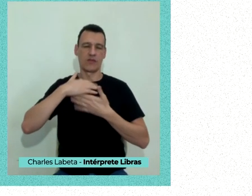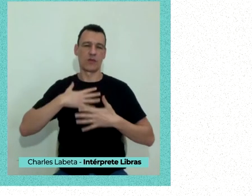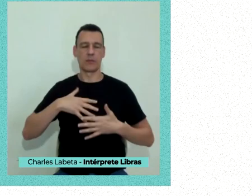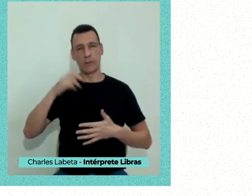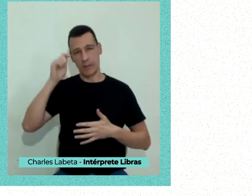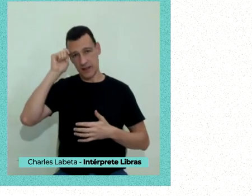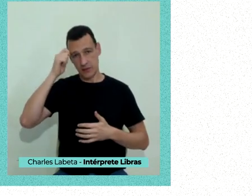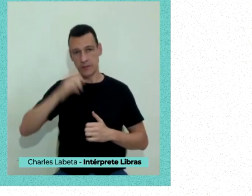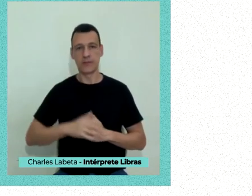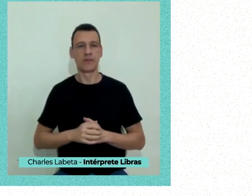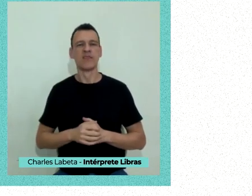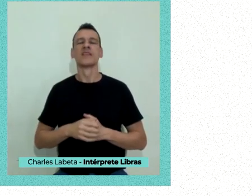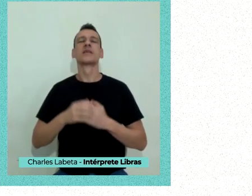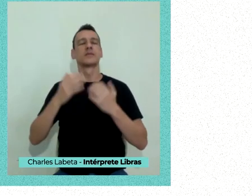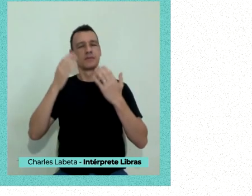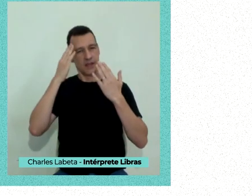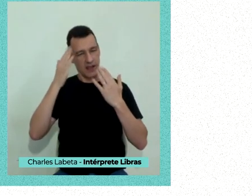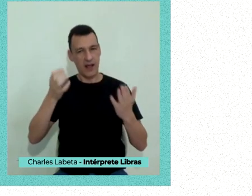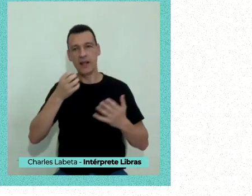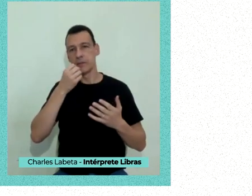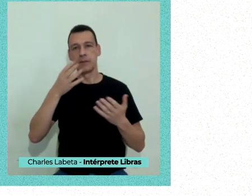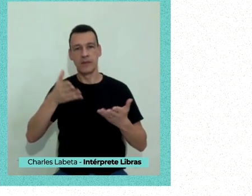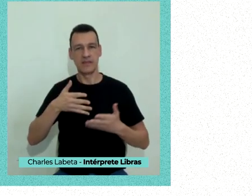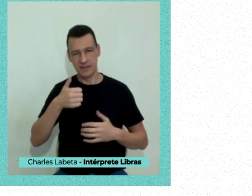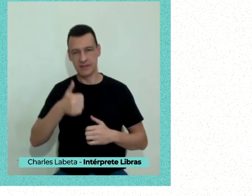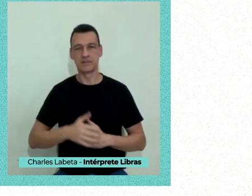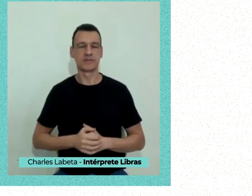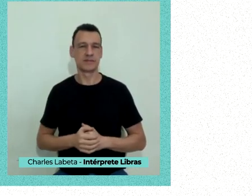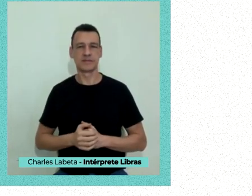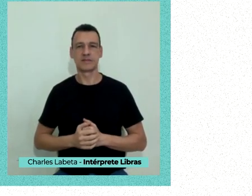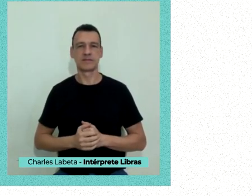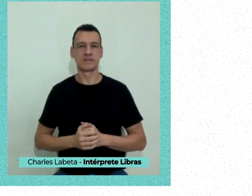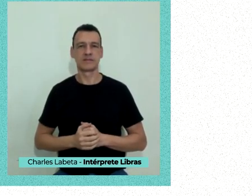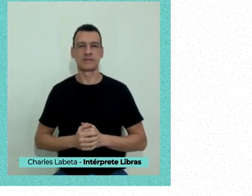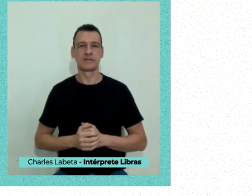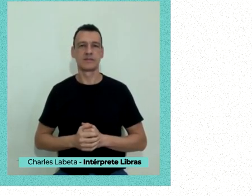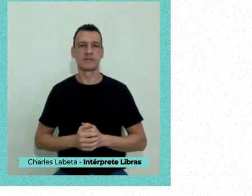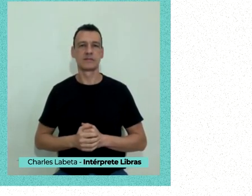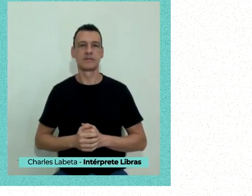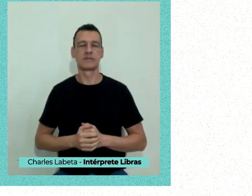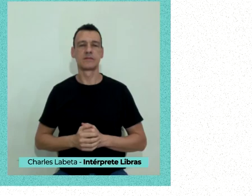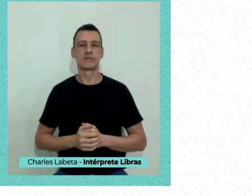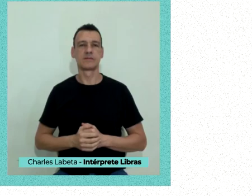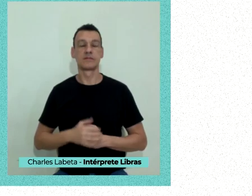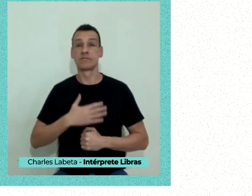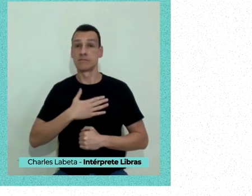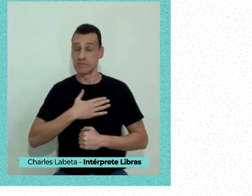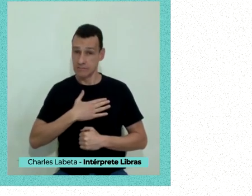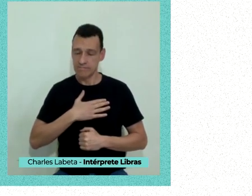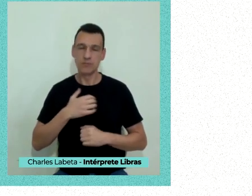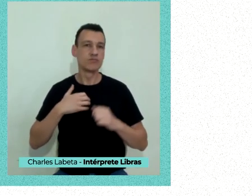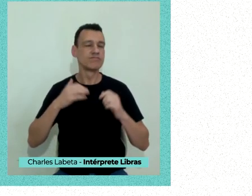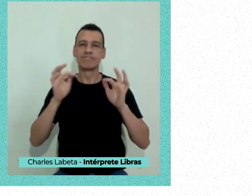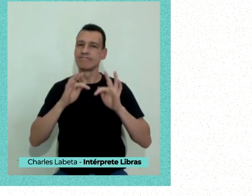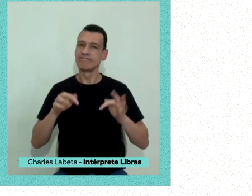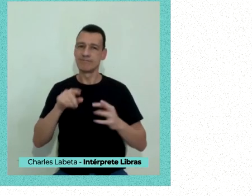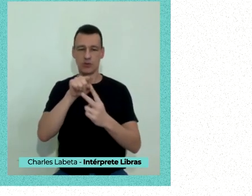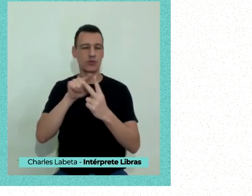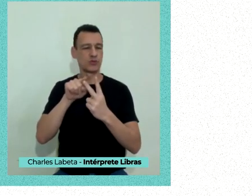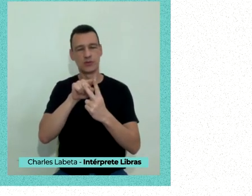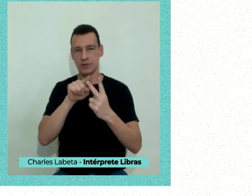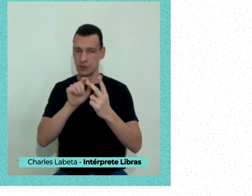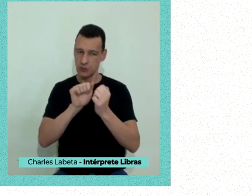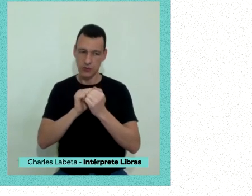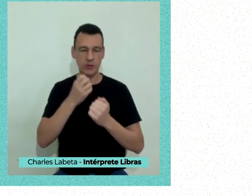Obrigada, Rita, seja bem-vinda. Para a gente é uma alegria ter vocês duas aqui nessa tarde. O